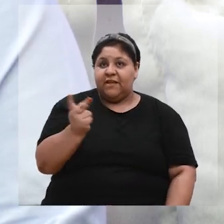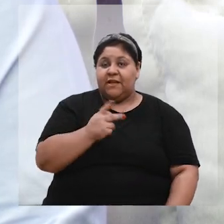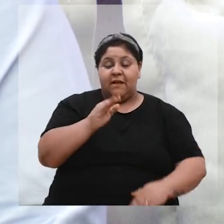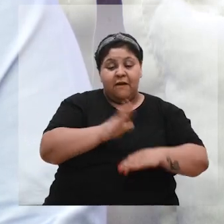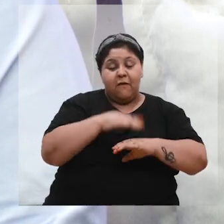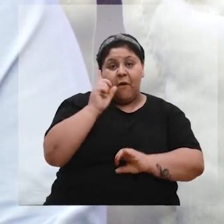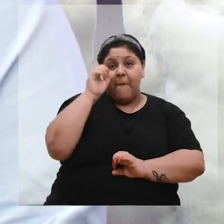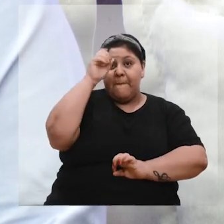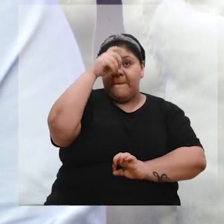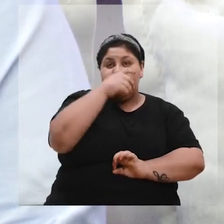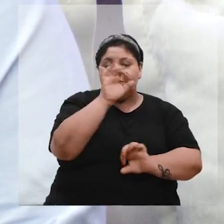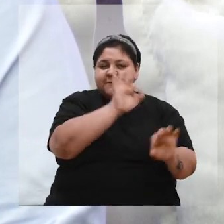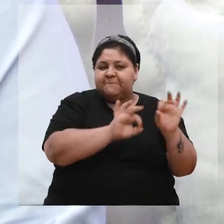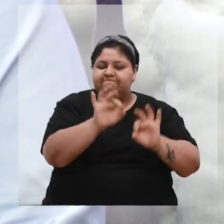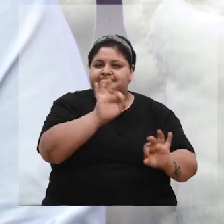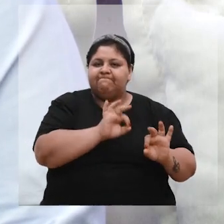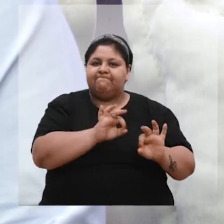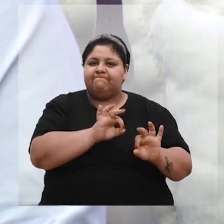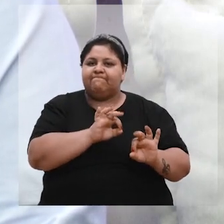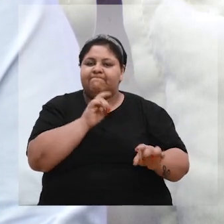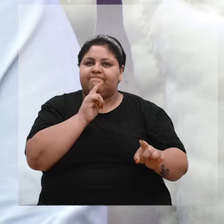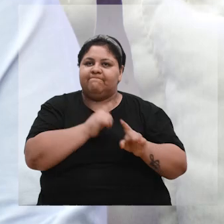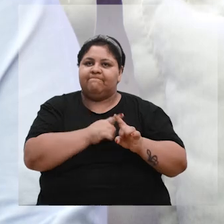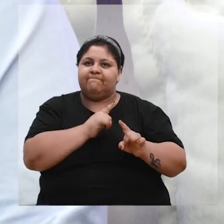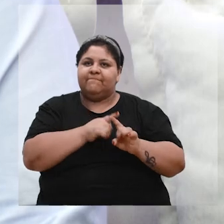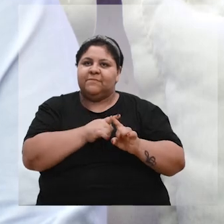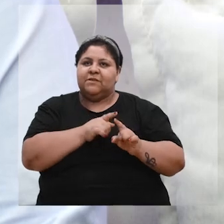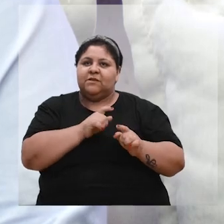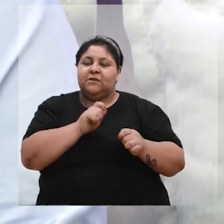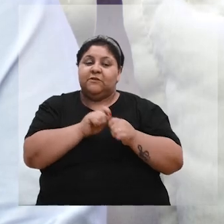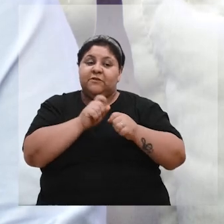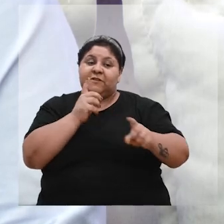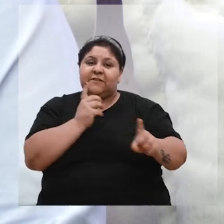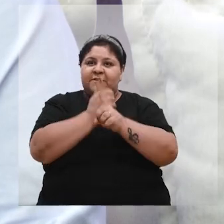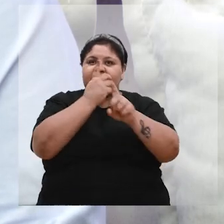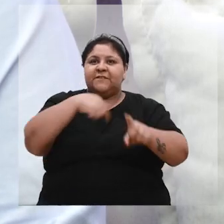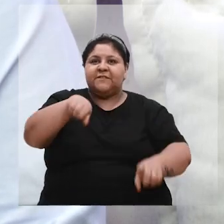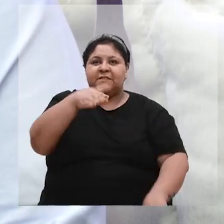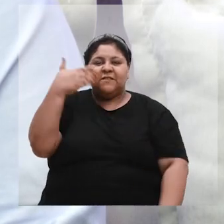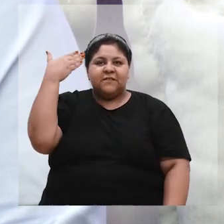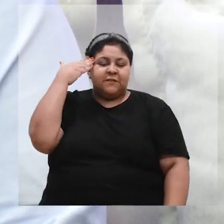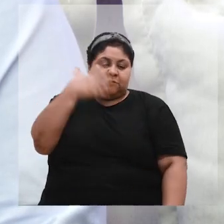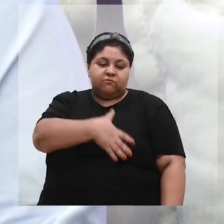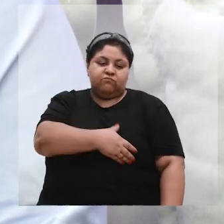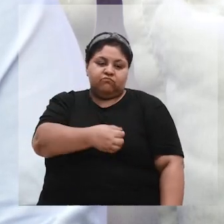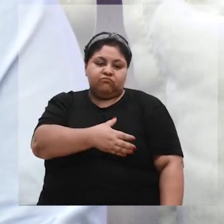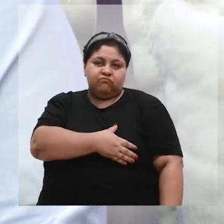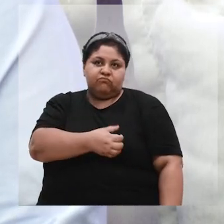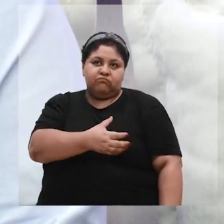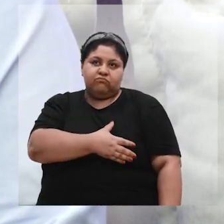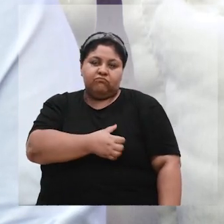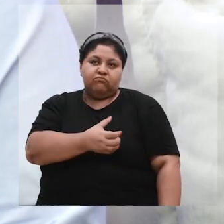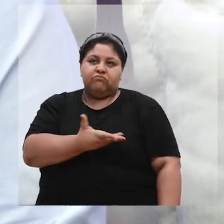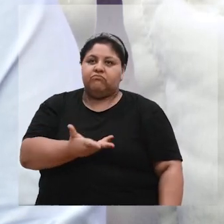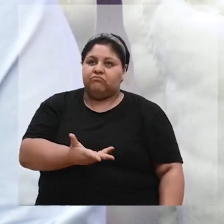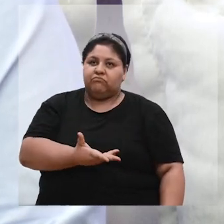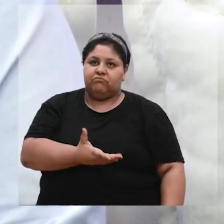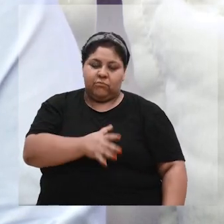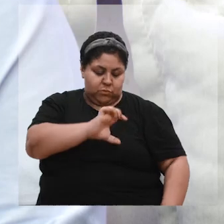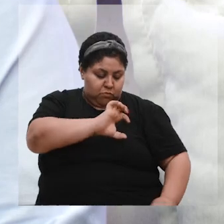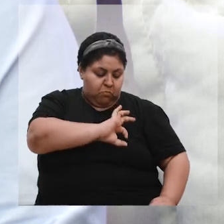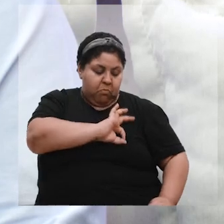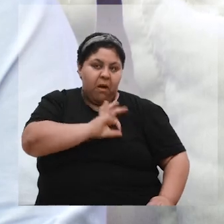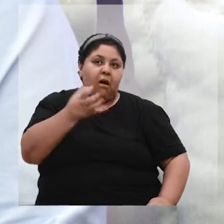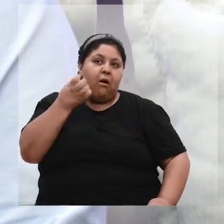são muito mais difíceis de manejar. Principalmente também de fazer o diagnóstico. A gente sabe na amamentação, muitas vezes forma,